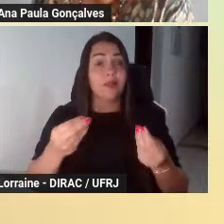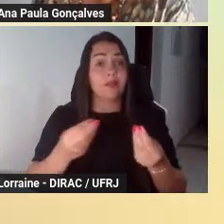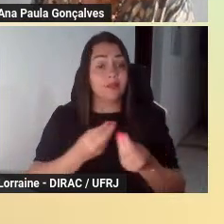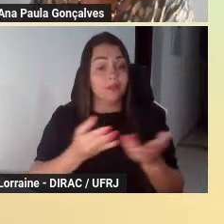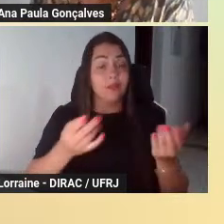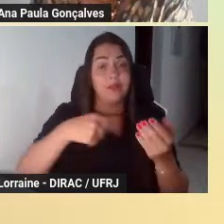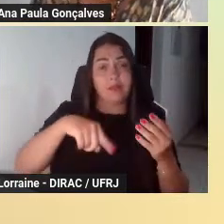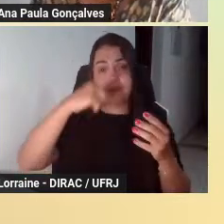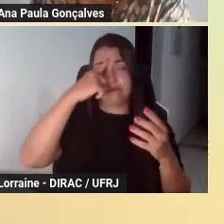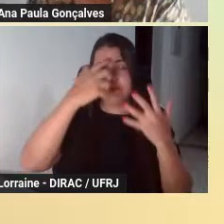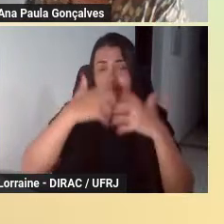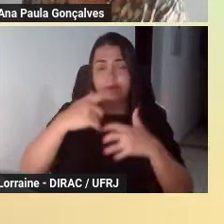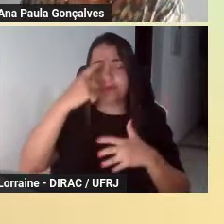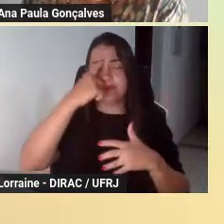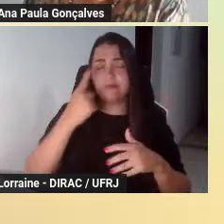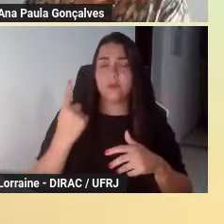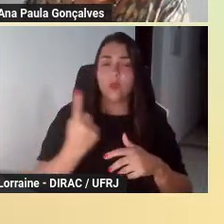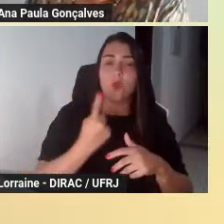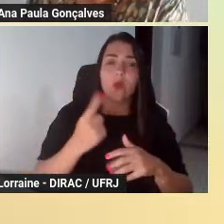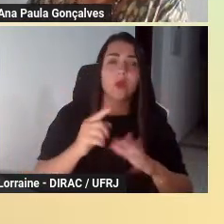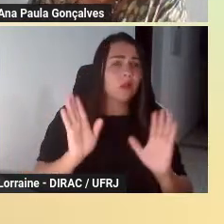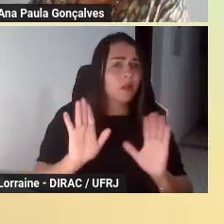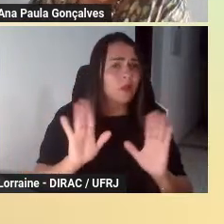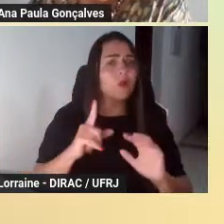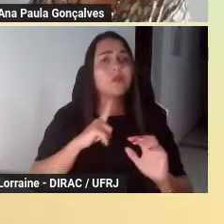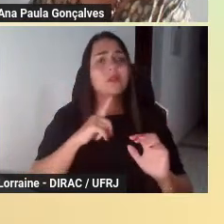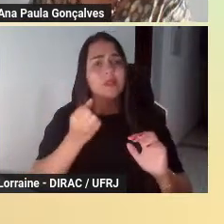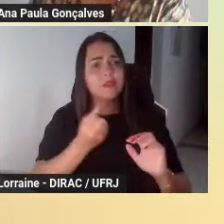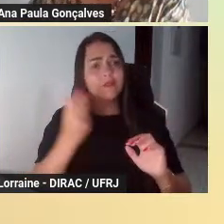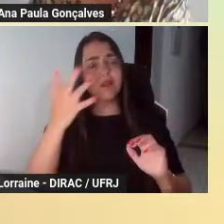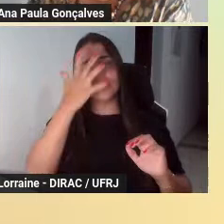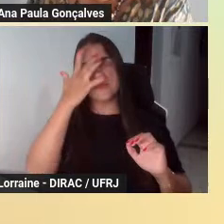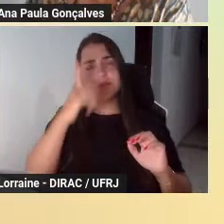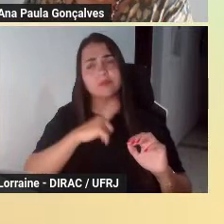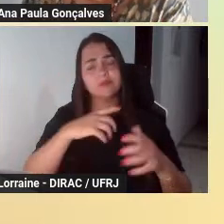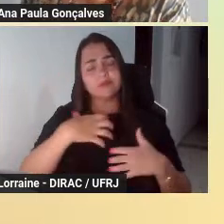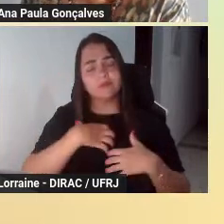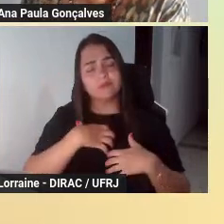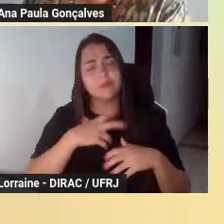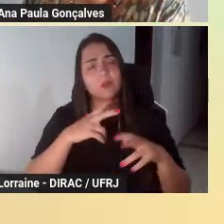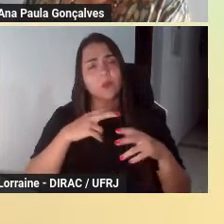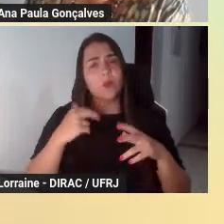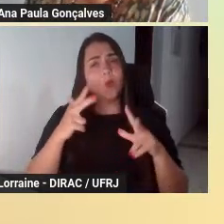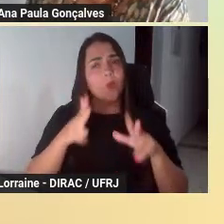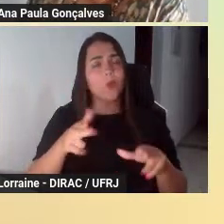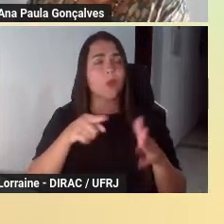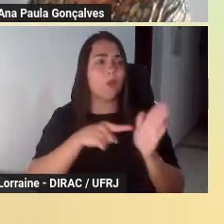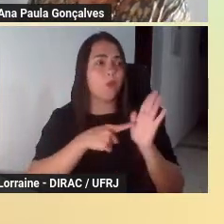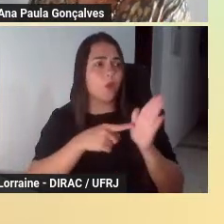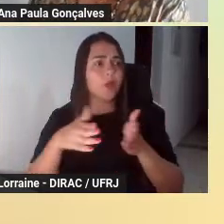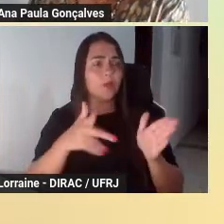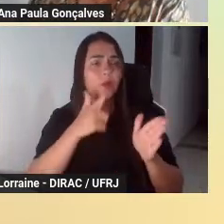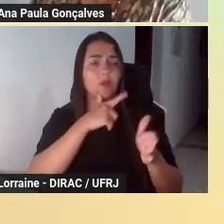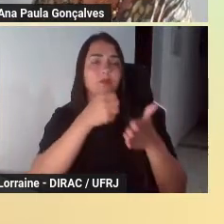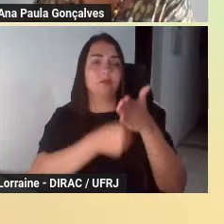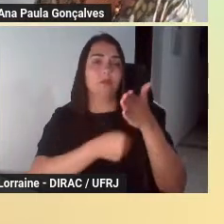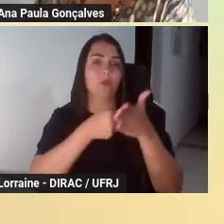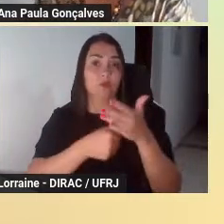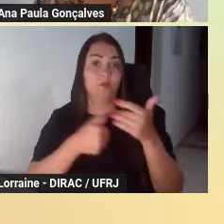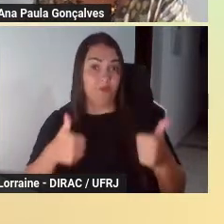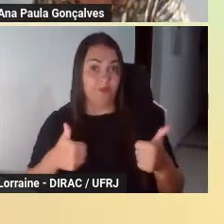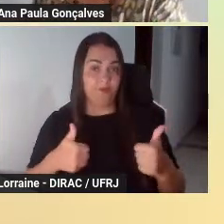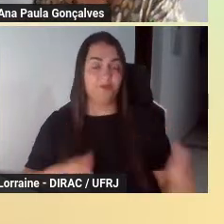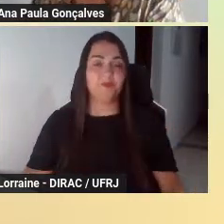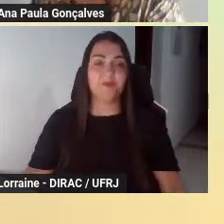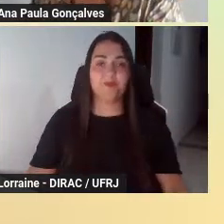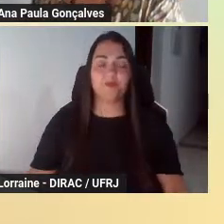só, e tem muitas pessoas que dividem com a gente e que apontam caminhos para a gente continuar lutando, certo? Pode